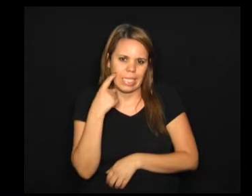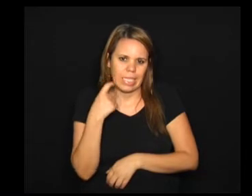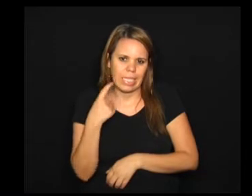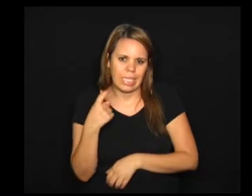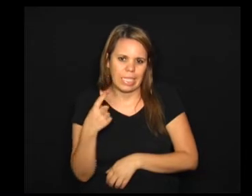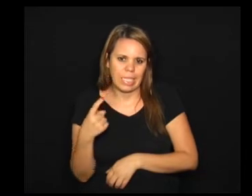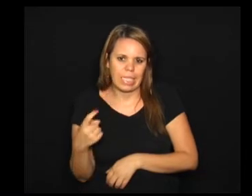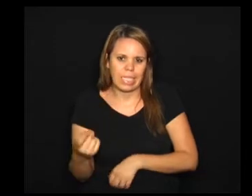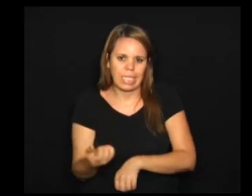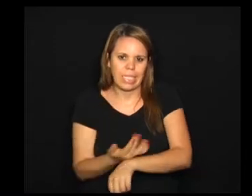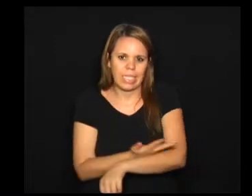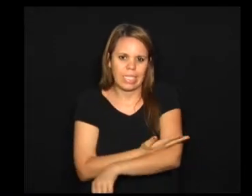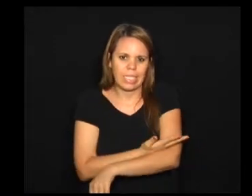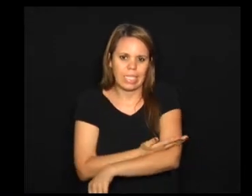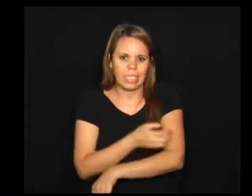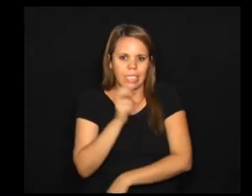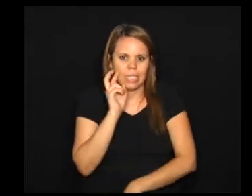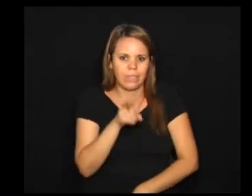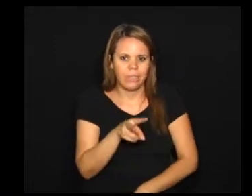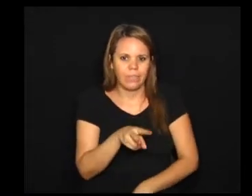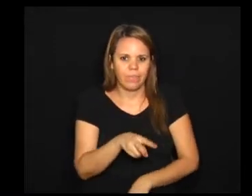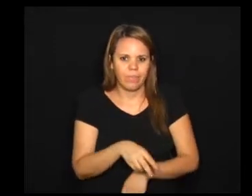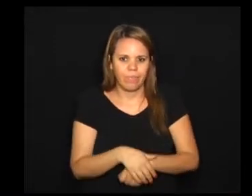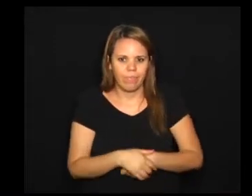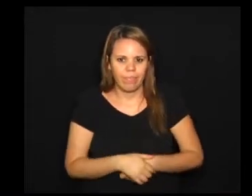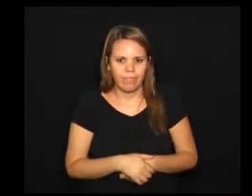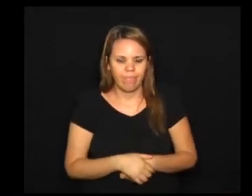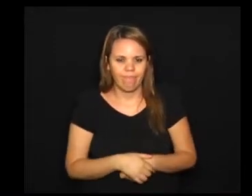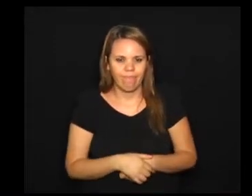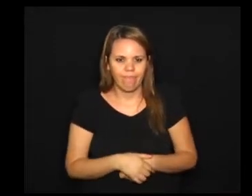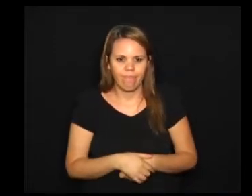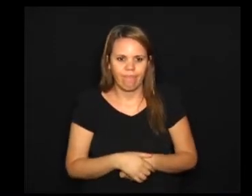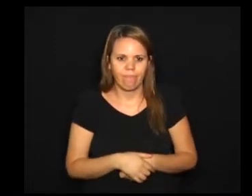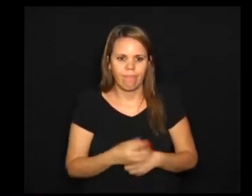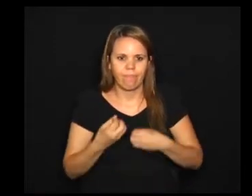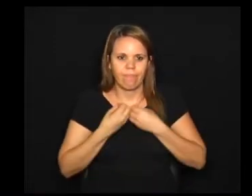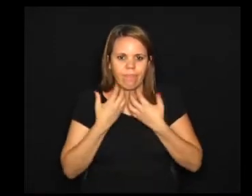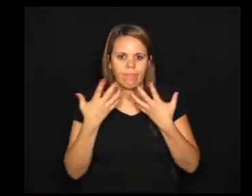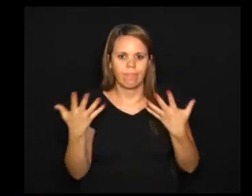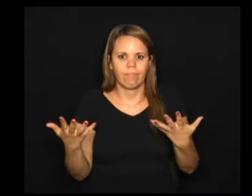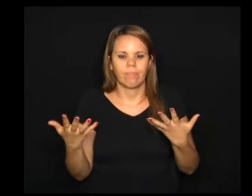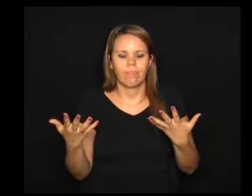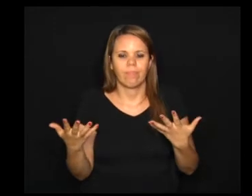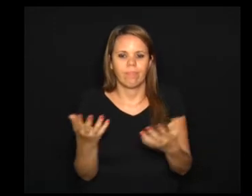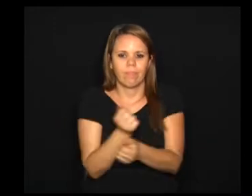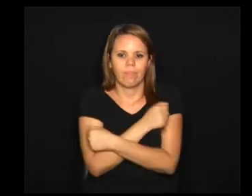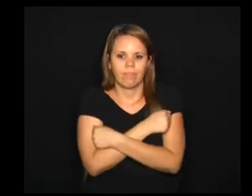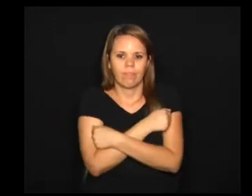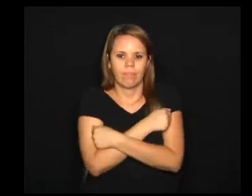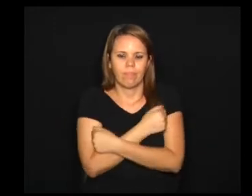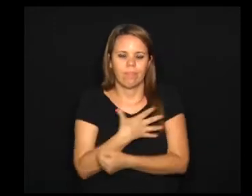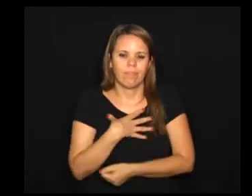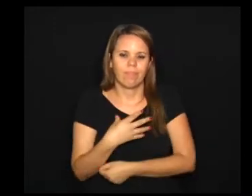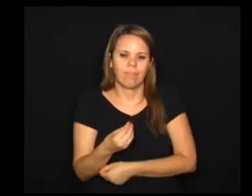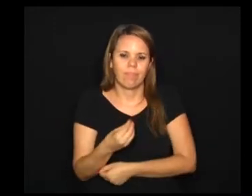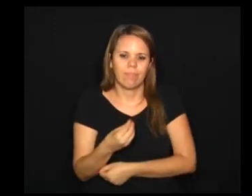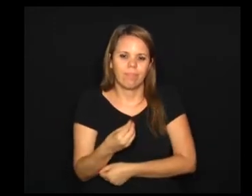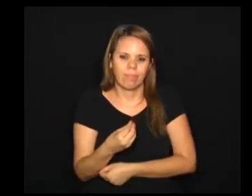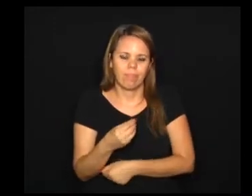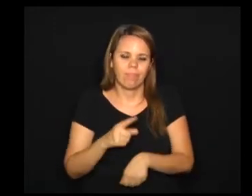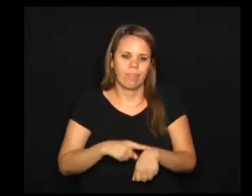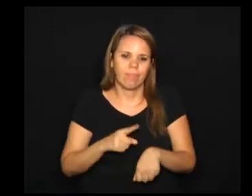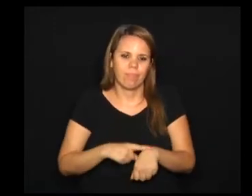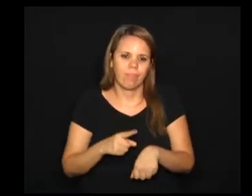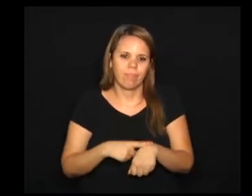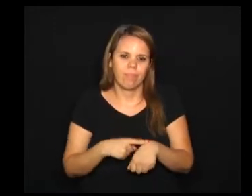com algumas coisas que a gente vê na expressão dos servidores, quando eles podem abraçar o filho e naquele